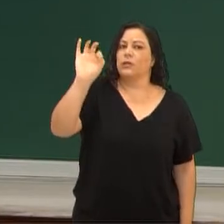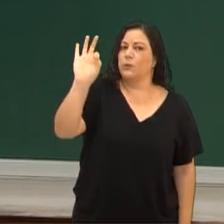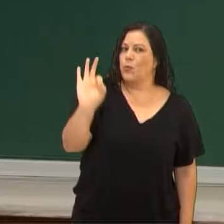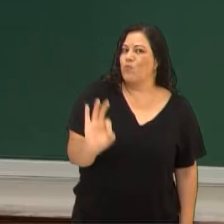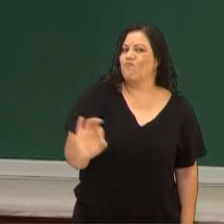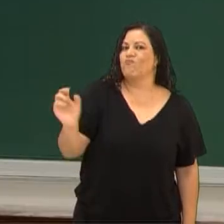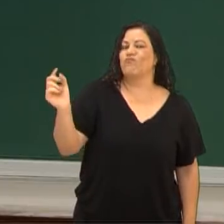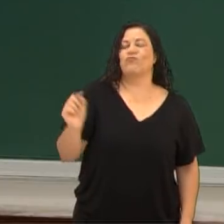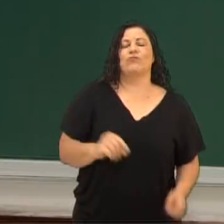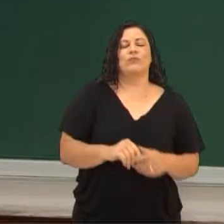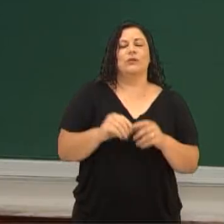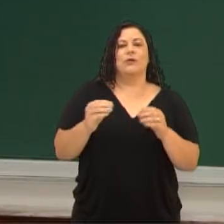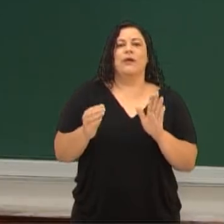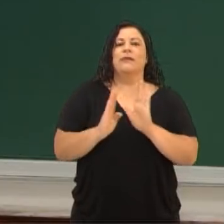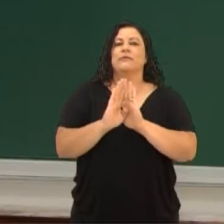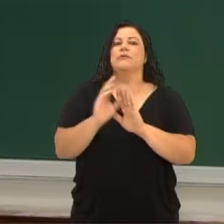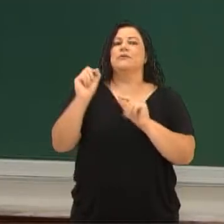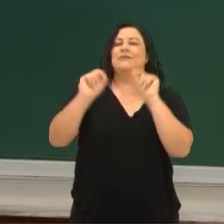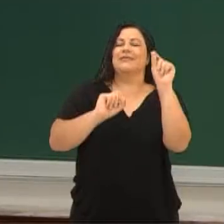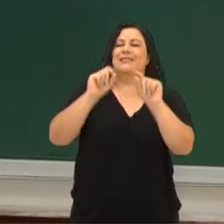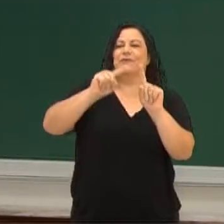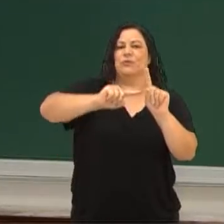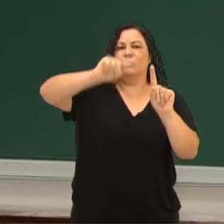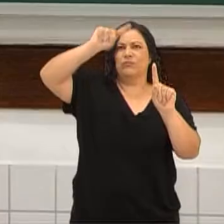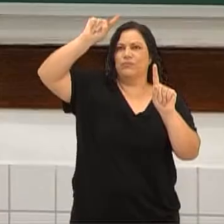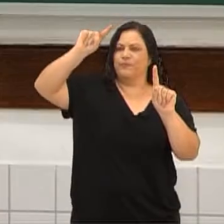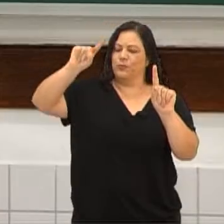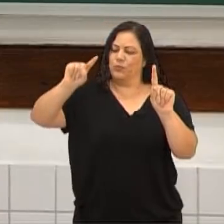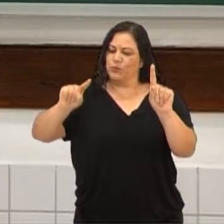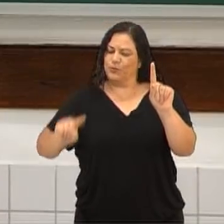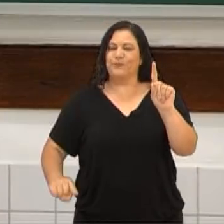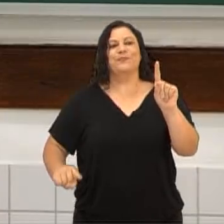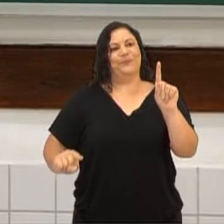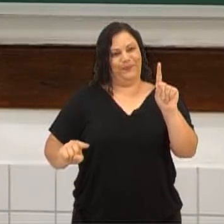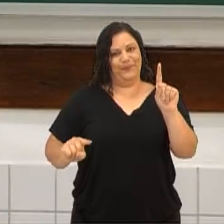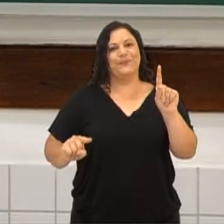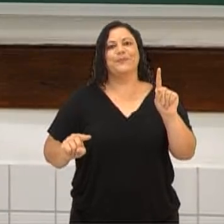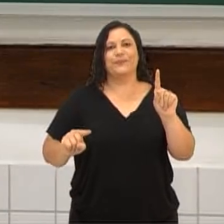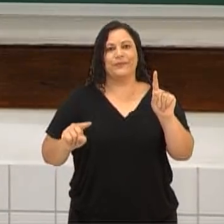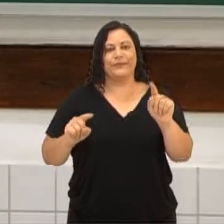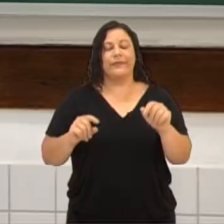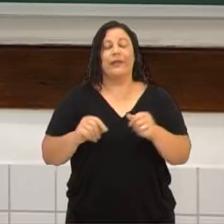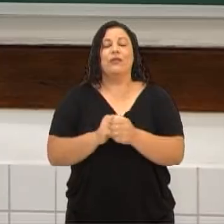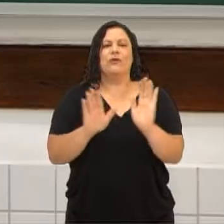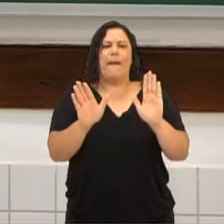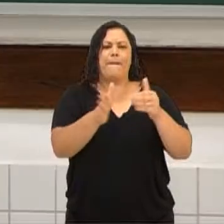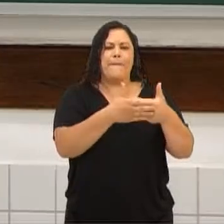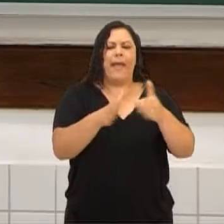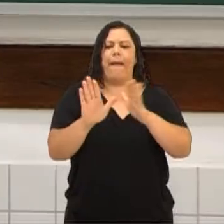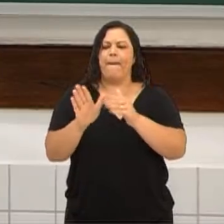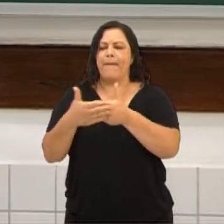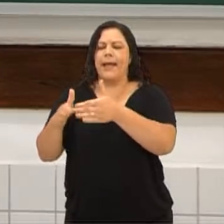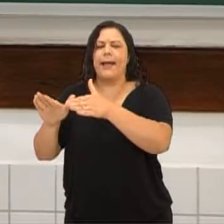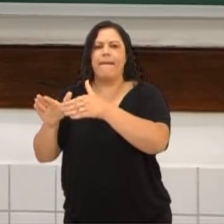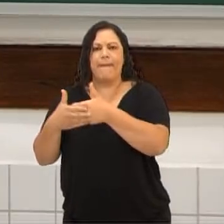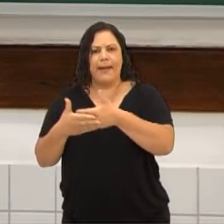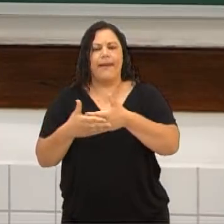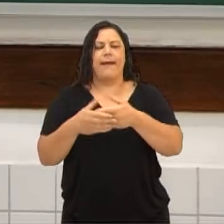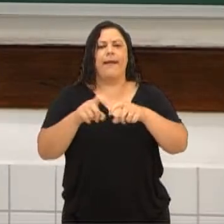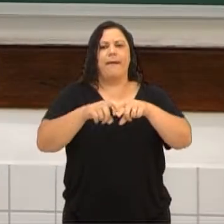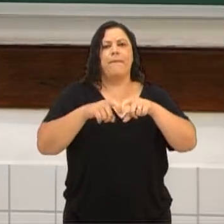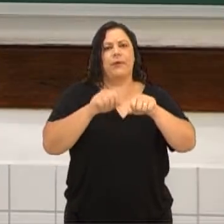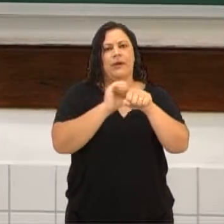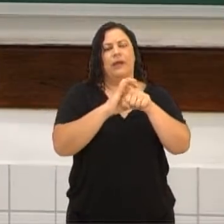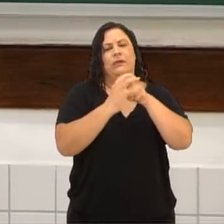no segundo trimestre agora de 2020, durante os lockdowns, né, rígidos que tiveram no início da pandemia. Não foi só